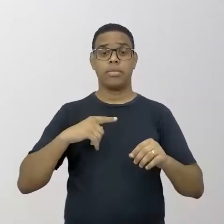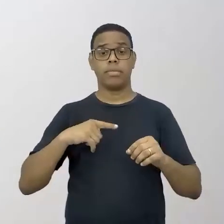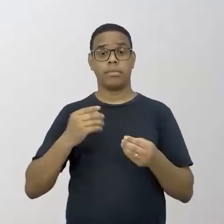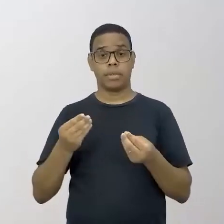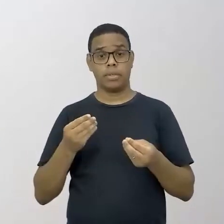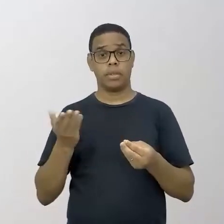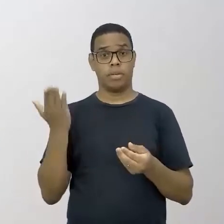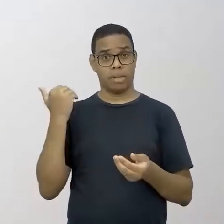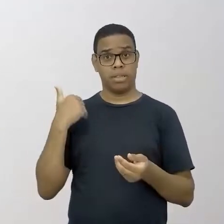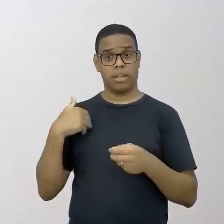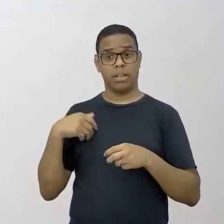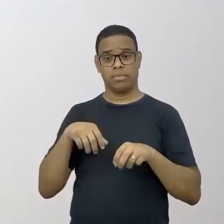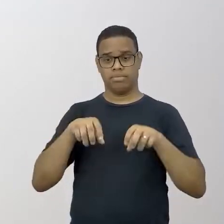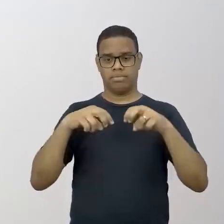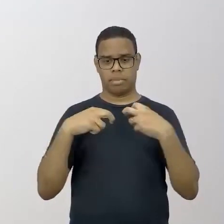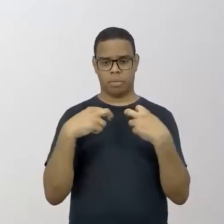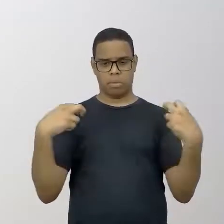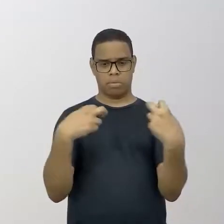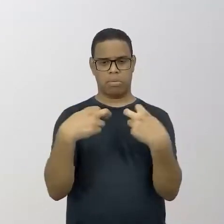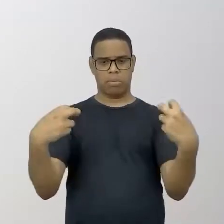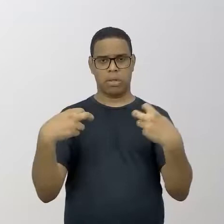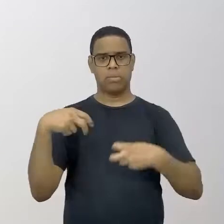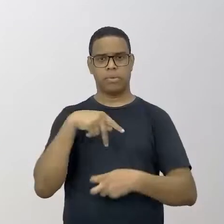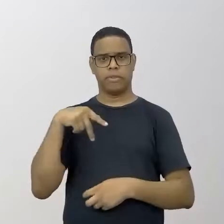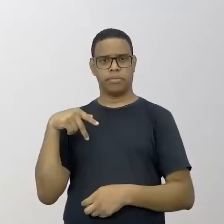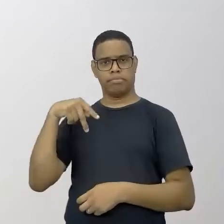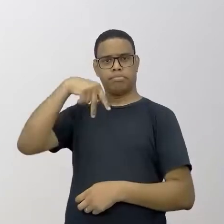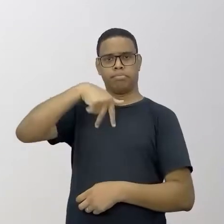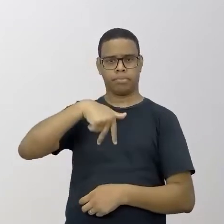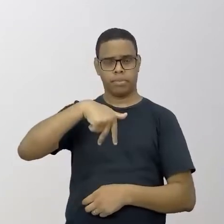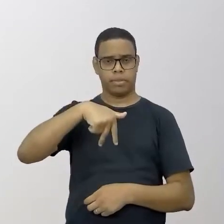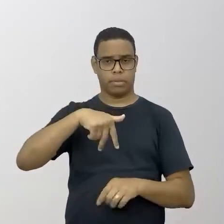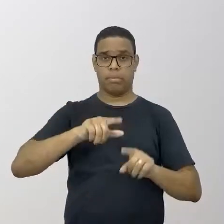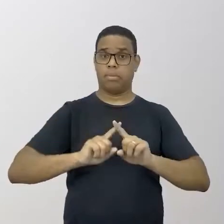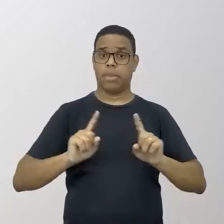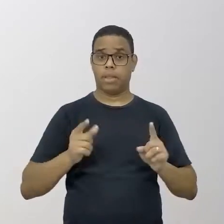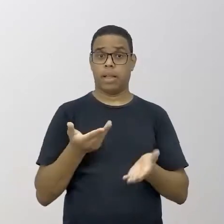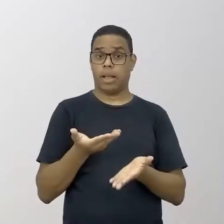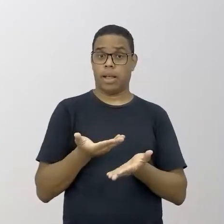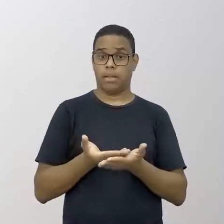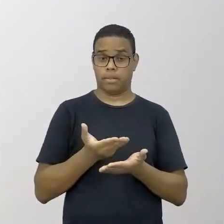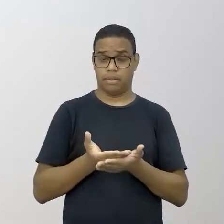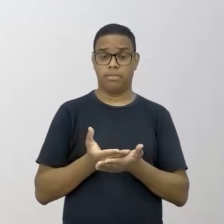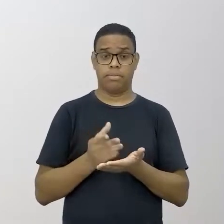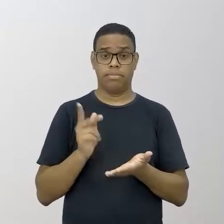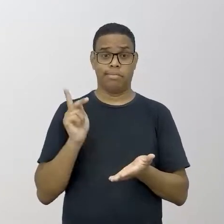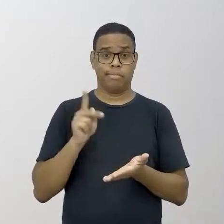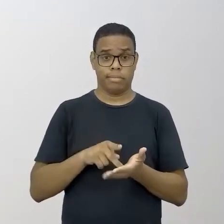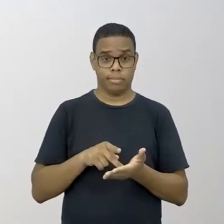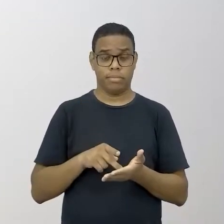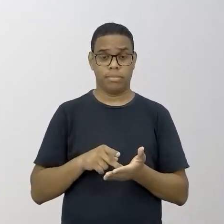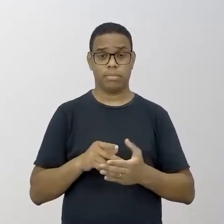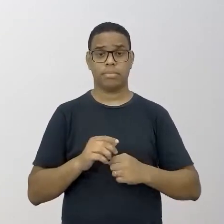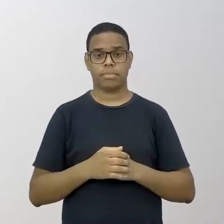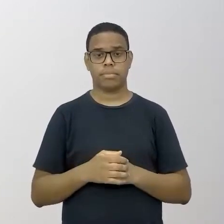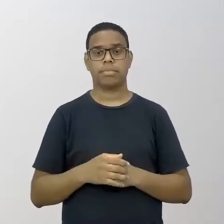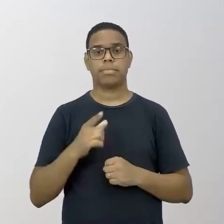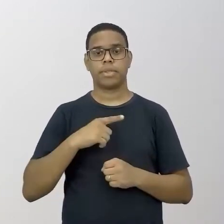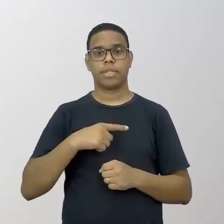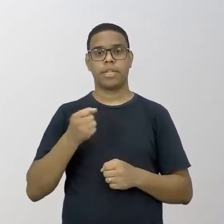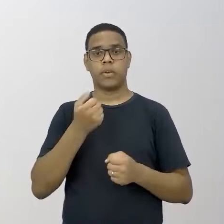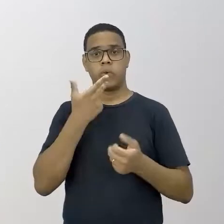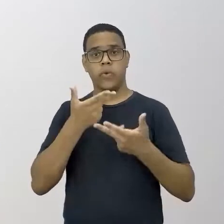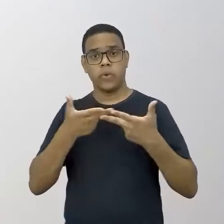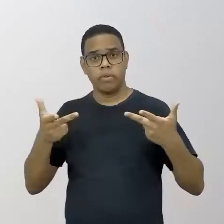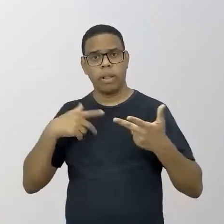ao que ela era antes, né? Então, para a aula realmente ela ter um quê de